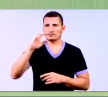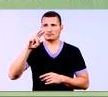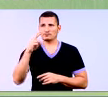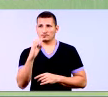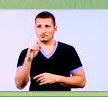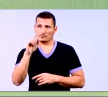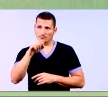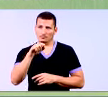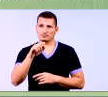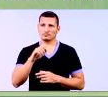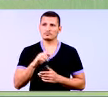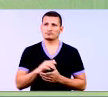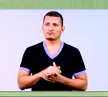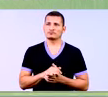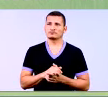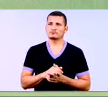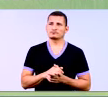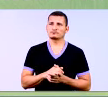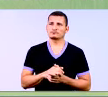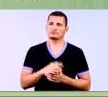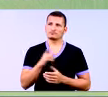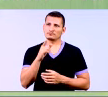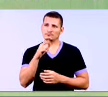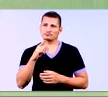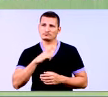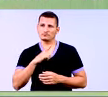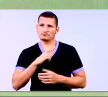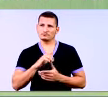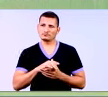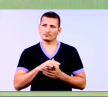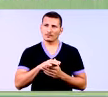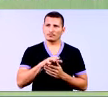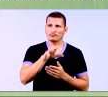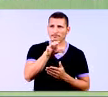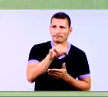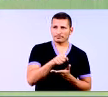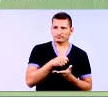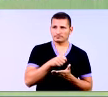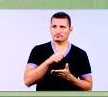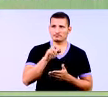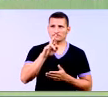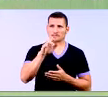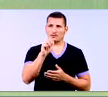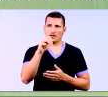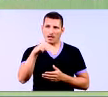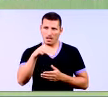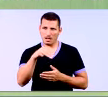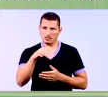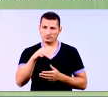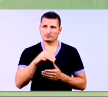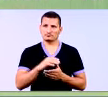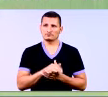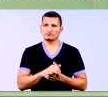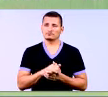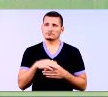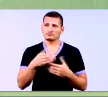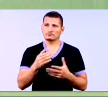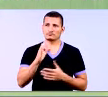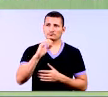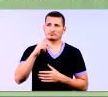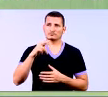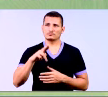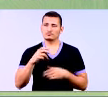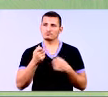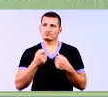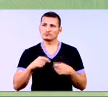cache, elas buscam os dados da memória RAM, que estão fora do processador, em lotes. Então, o processador não precisa buscar as